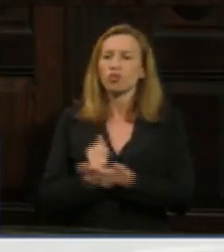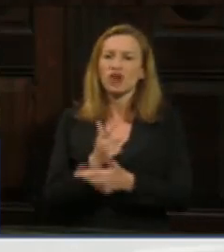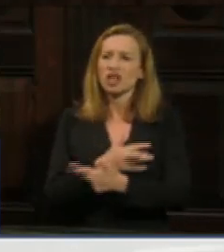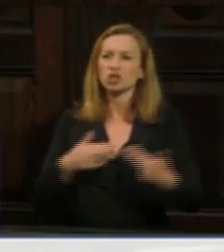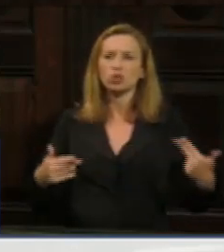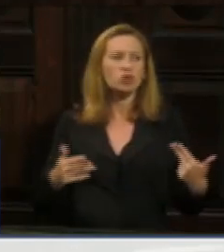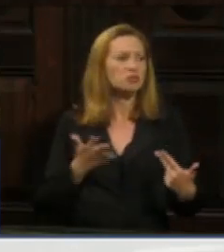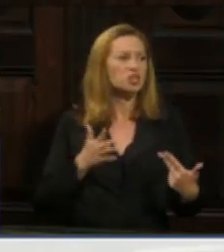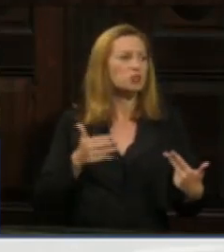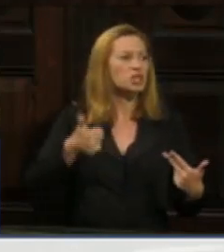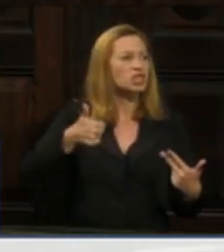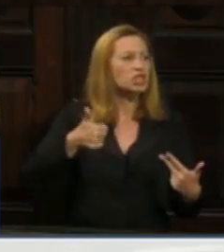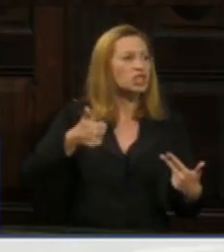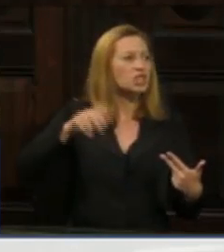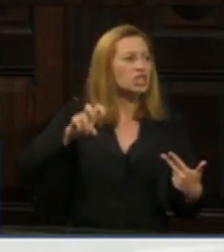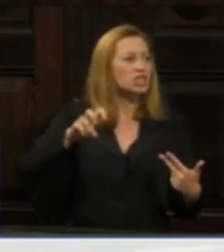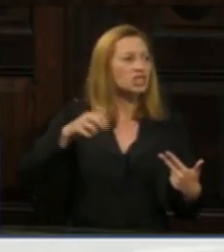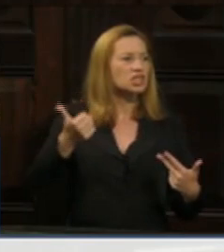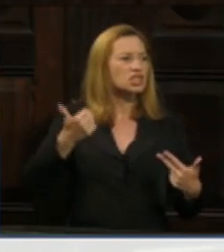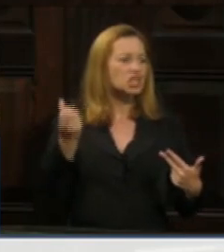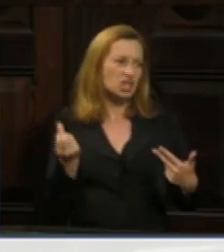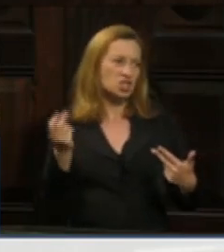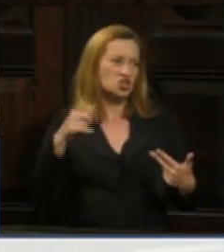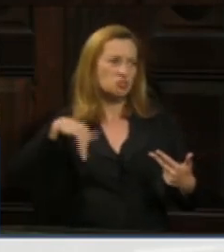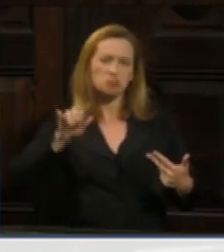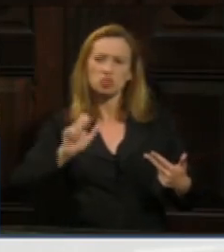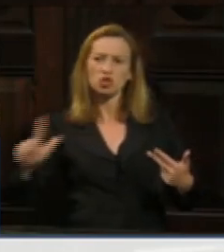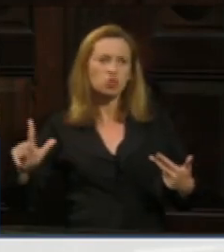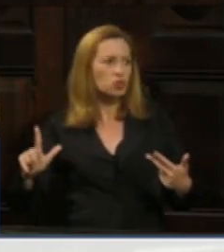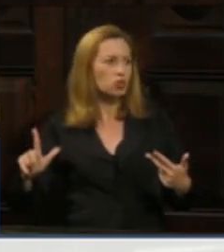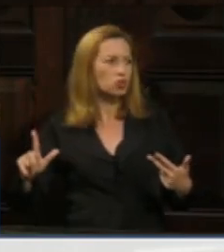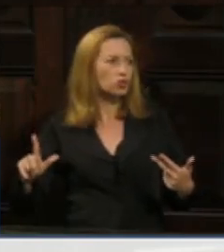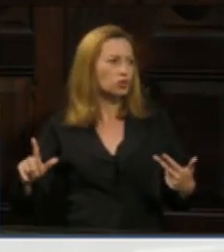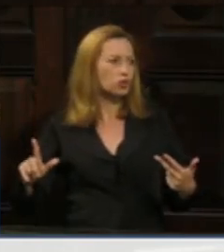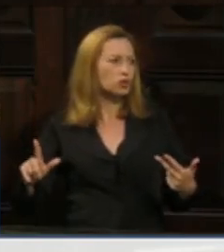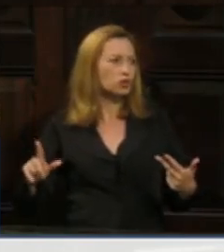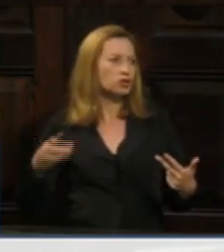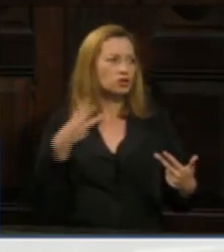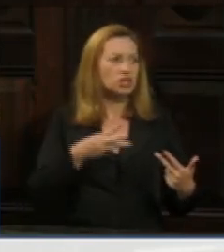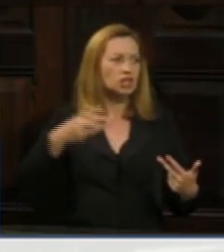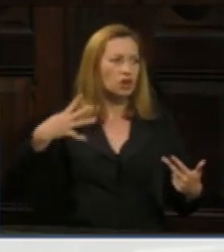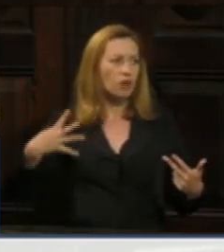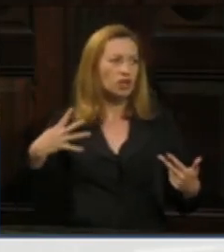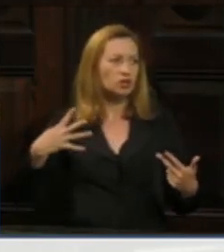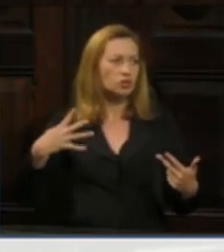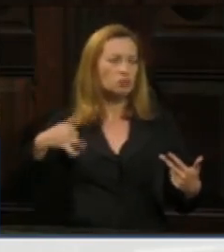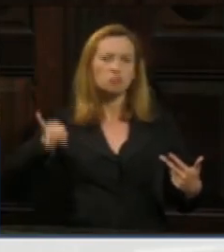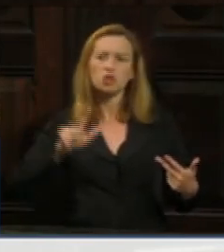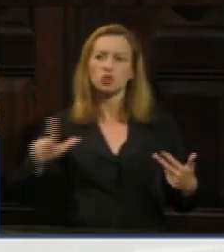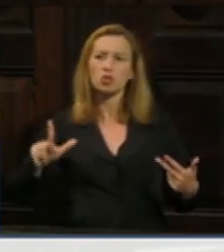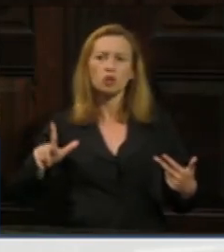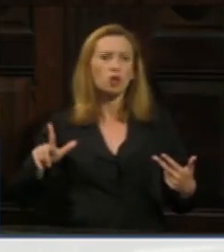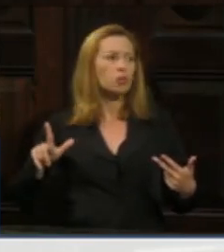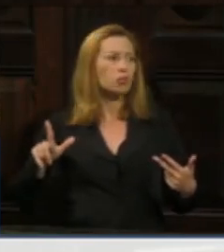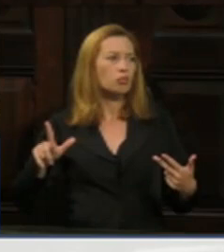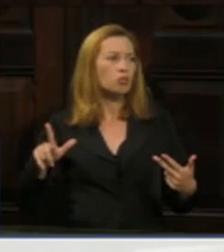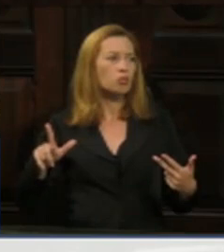sabia. Os assessores do meu gabinete que eventualmente forem notificados pelo COAF, enfim,